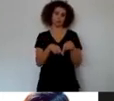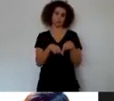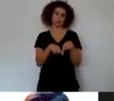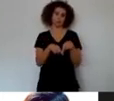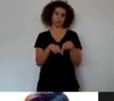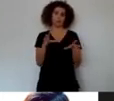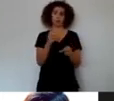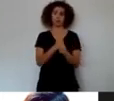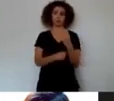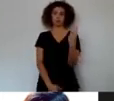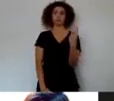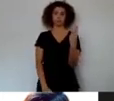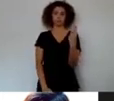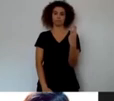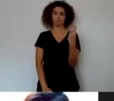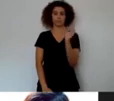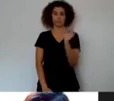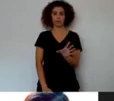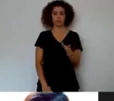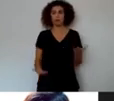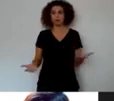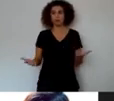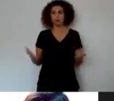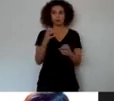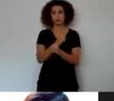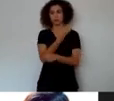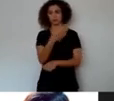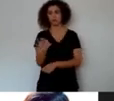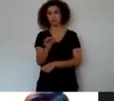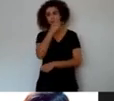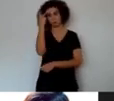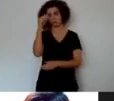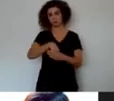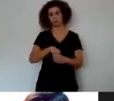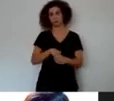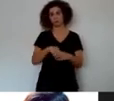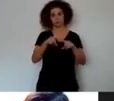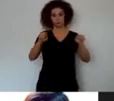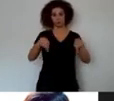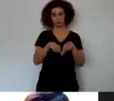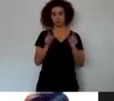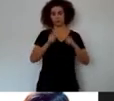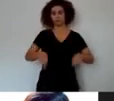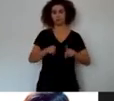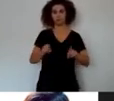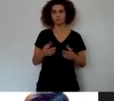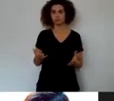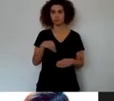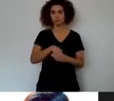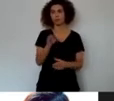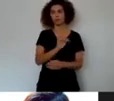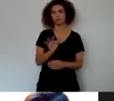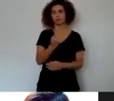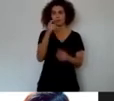é impressionante. Não consegue somar 10 pessoas negras numa sala. Né, uma sala acadêmica aí,